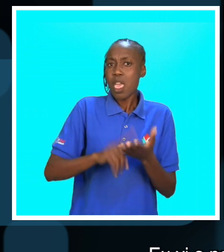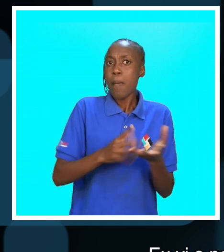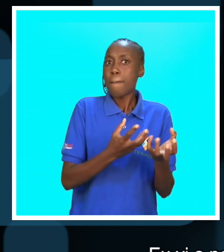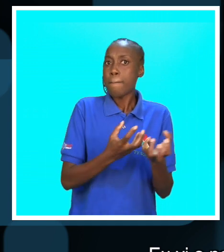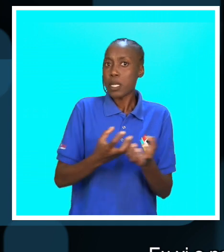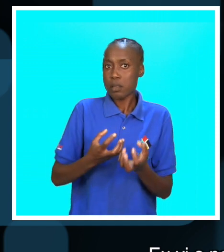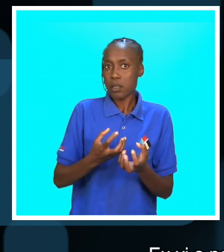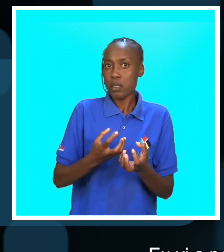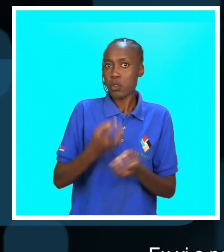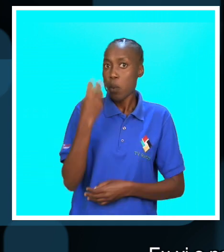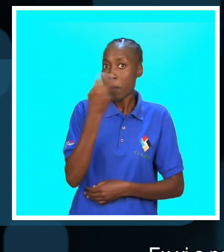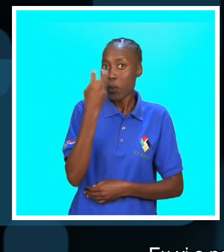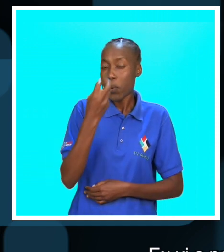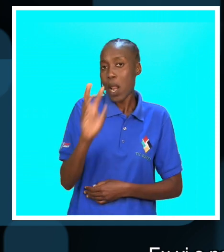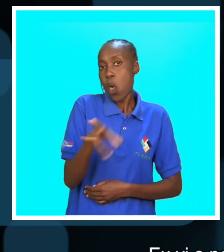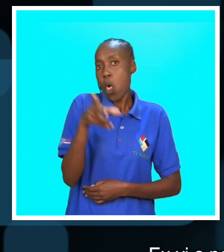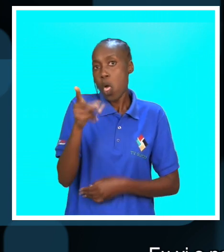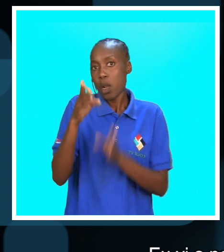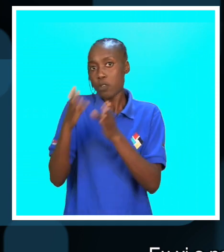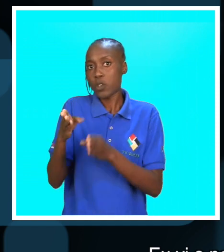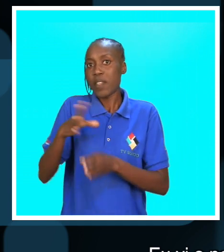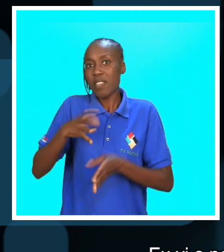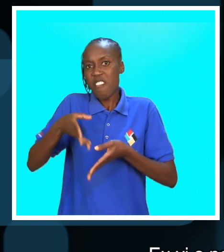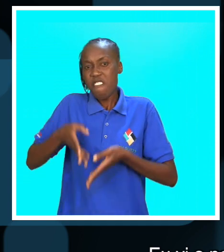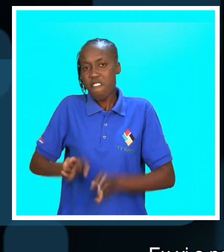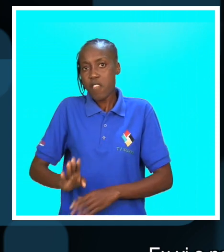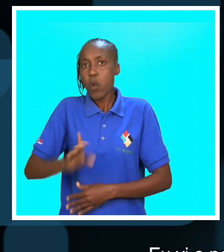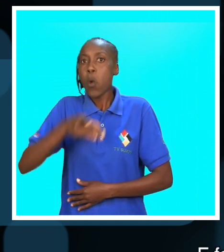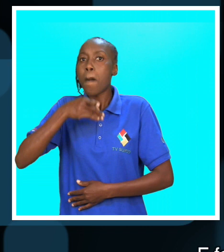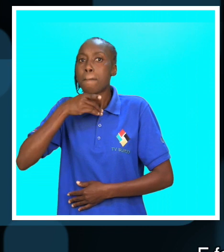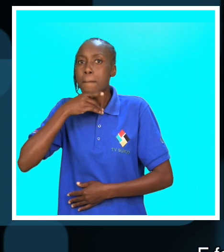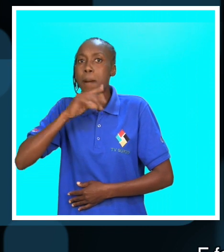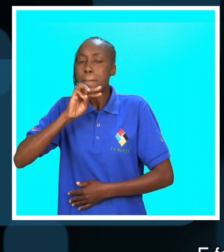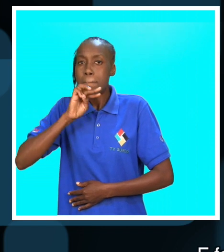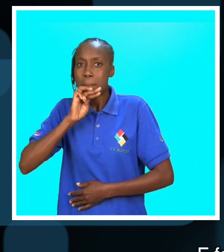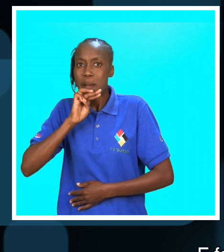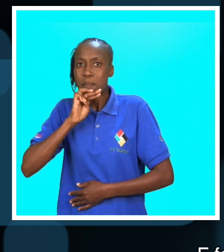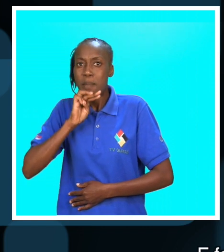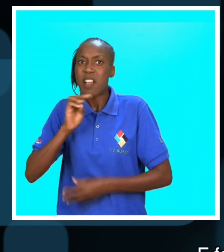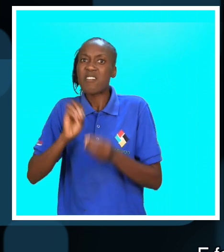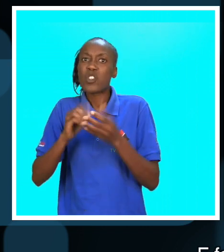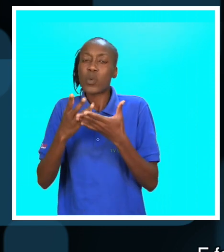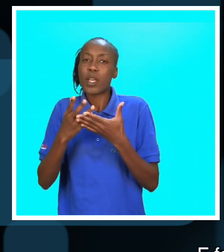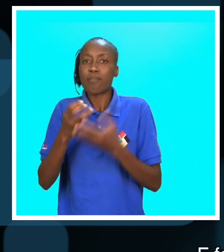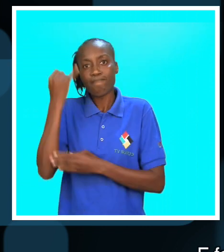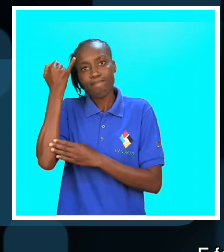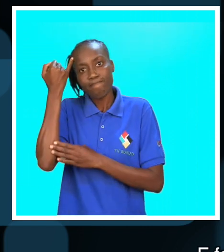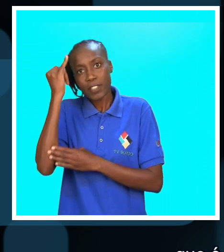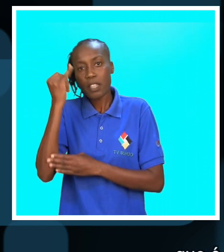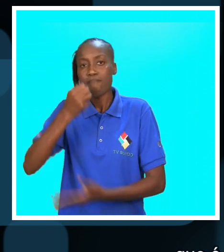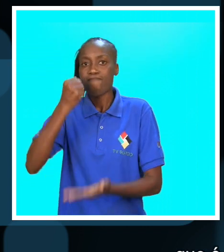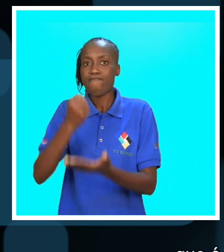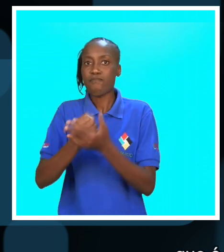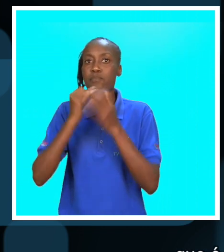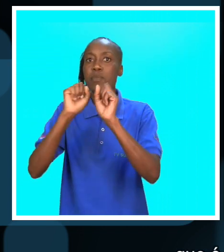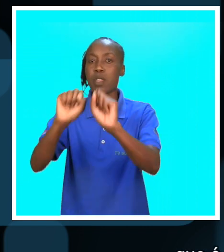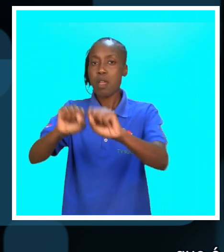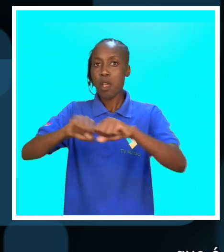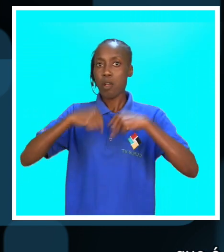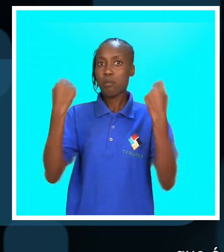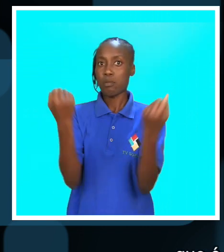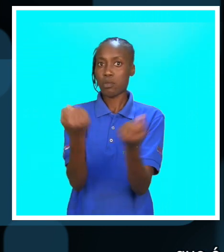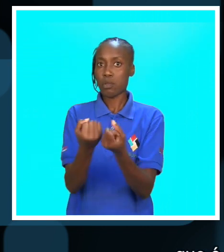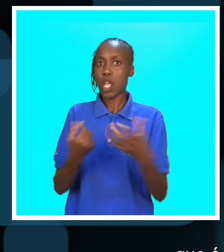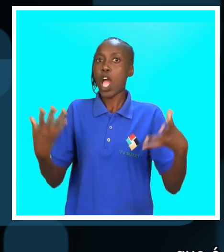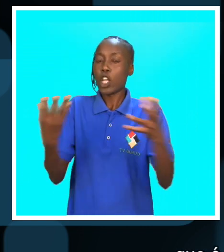poder encontrar outros pais que estivessem em situação semelhante à minha. E foi nessa altura que tive a ideia de criar um centro que é para juntar não